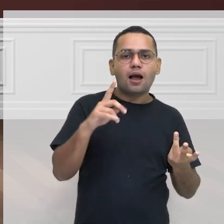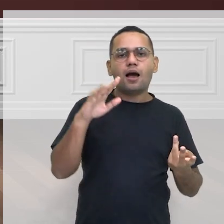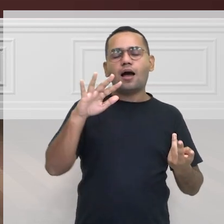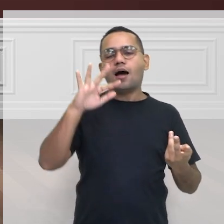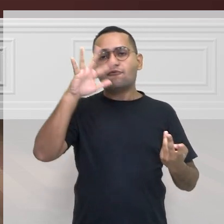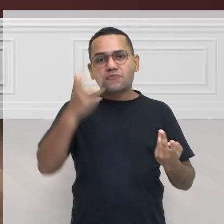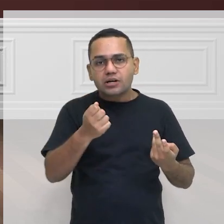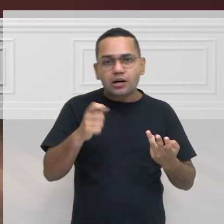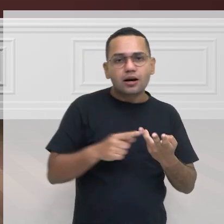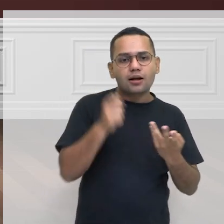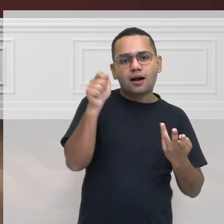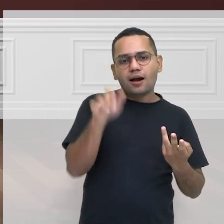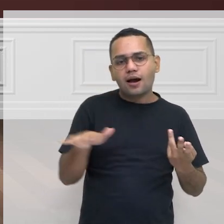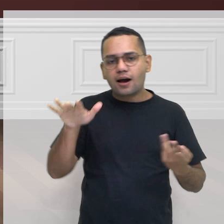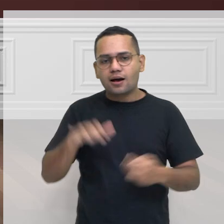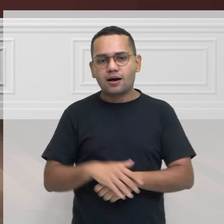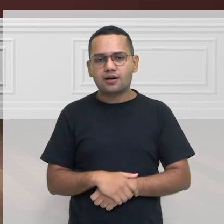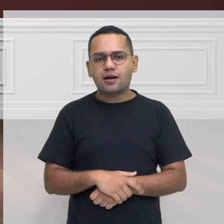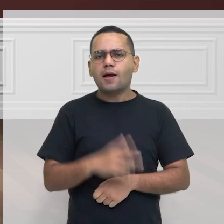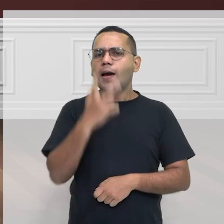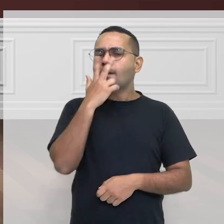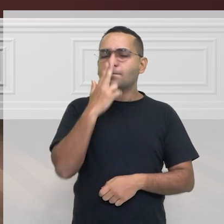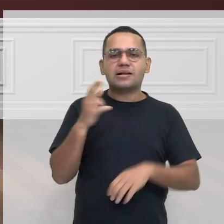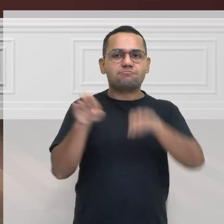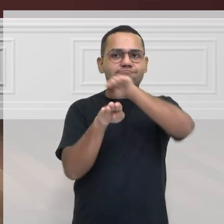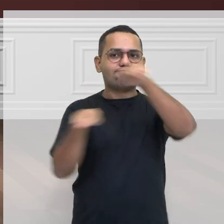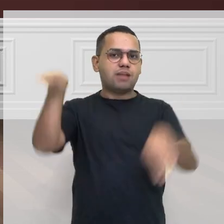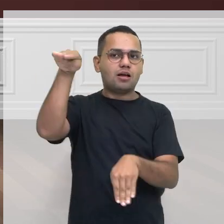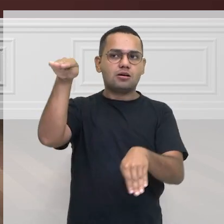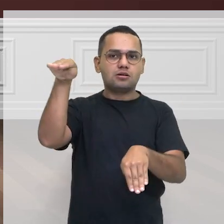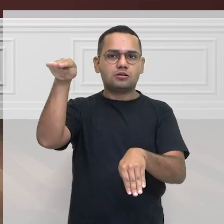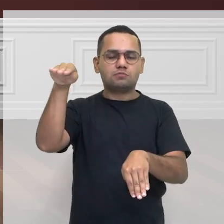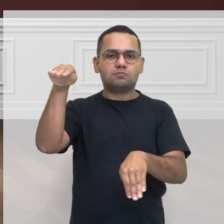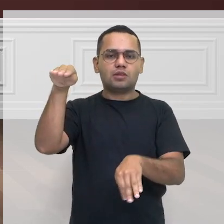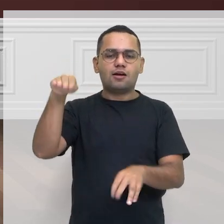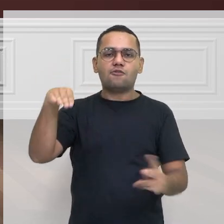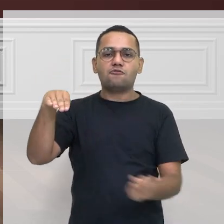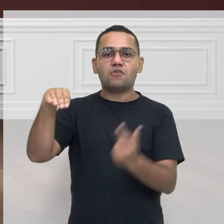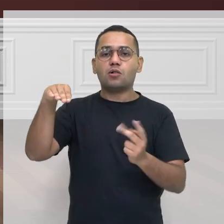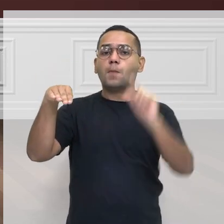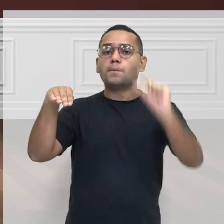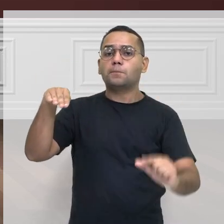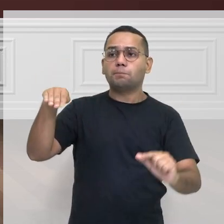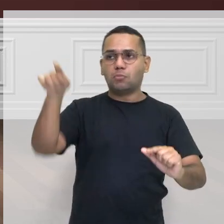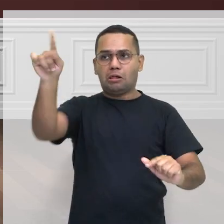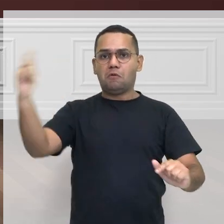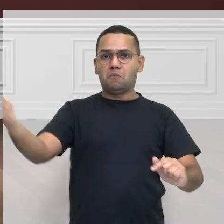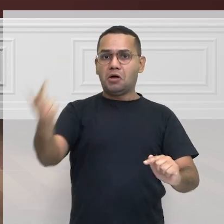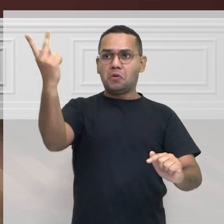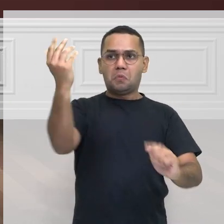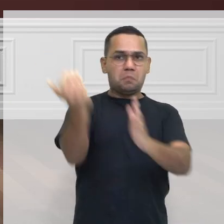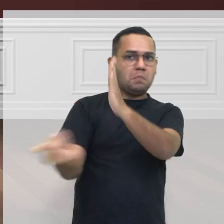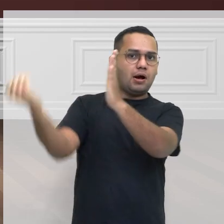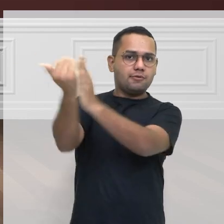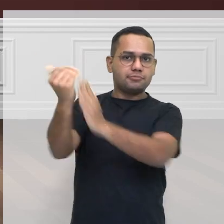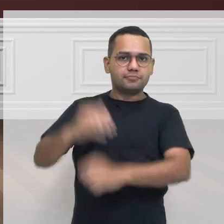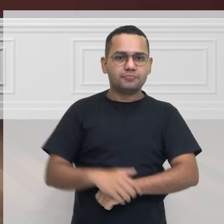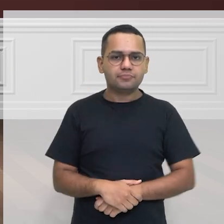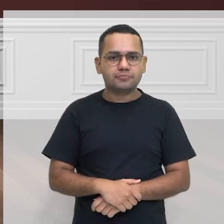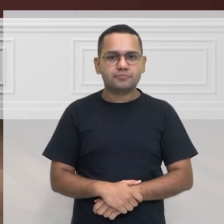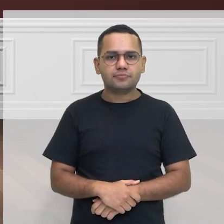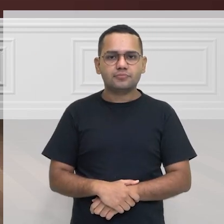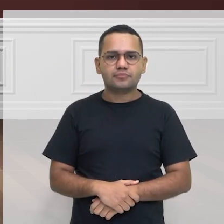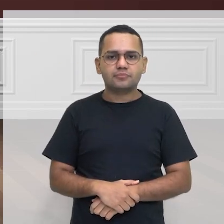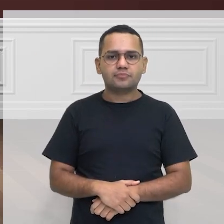arte asiática, já é uma arte que não tem tanta qualidade quanto os que vêm da Europa. Então, isso é chamada de